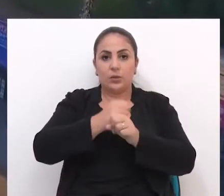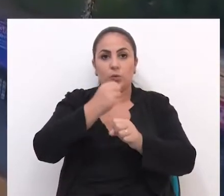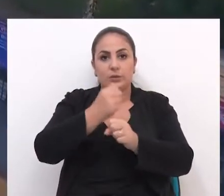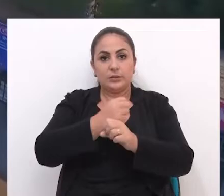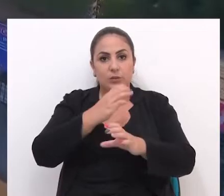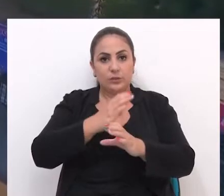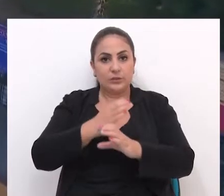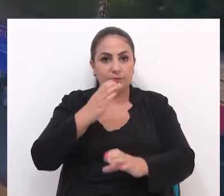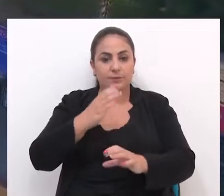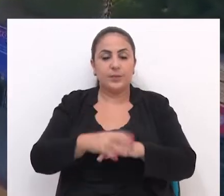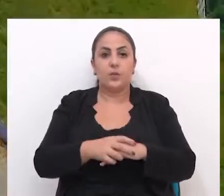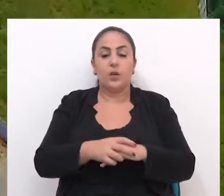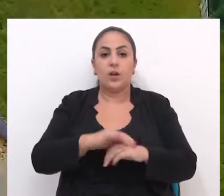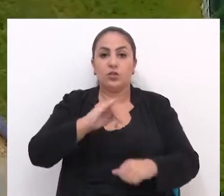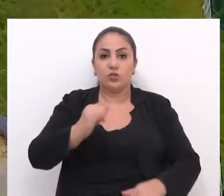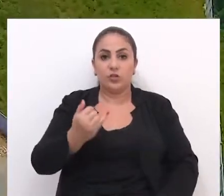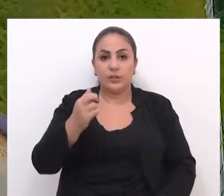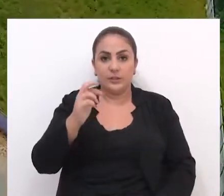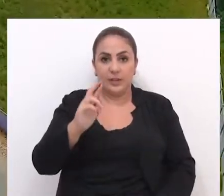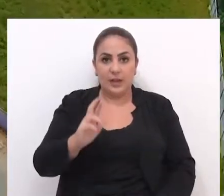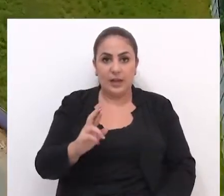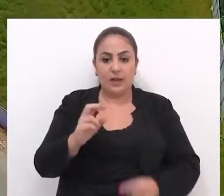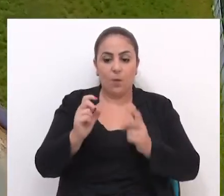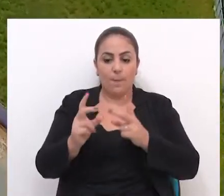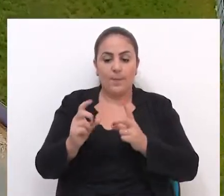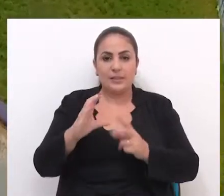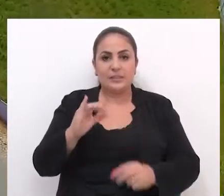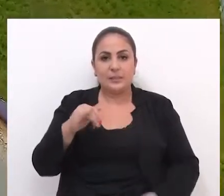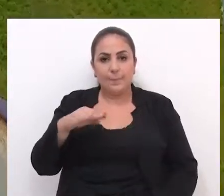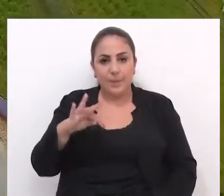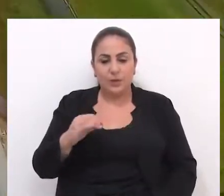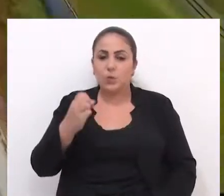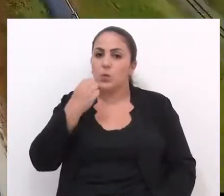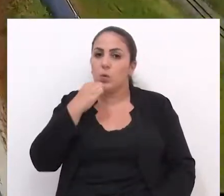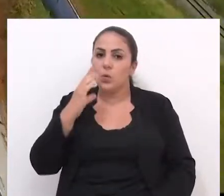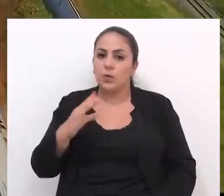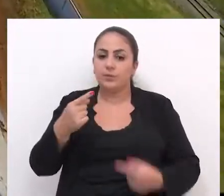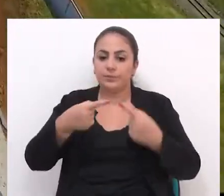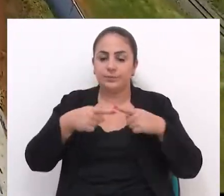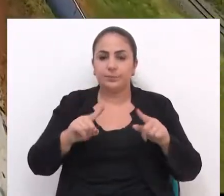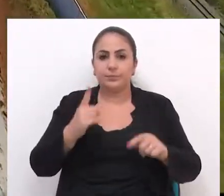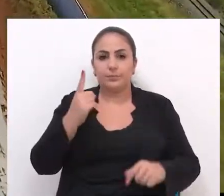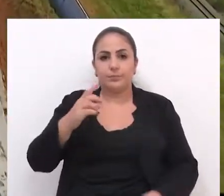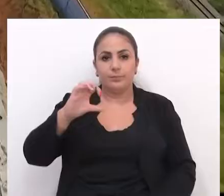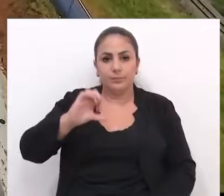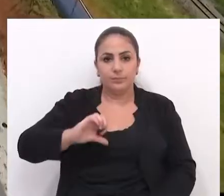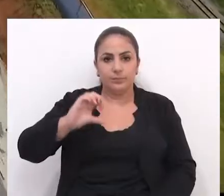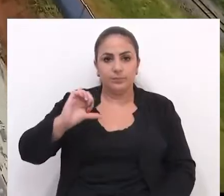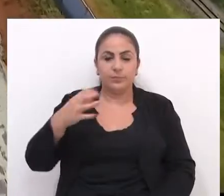da construção civil, a JR Comércio de Cimento e Concreto foi fundada em